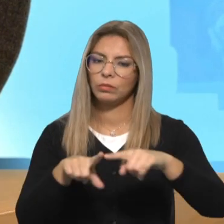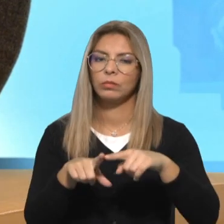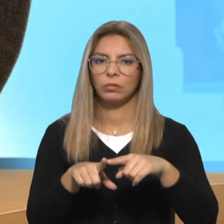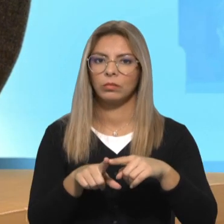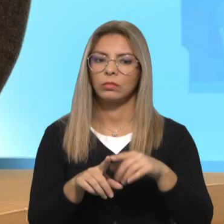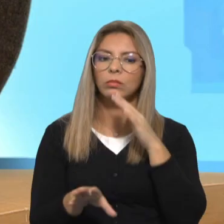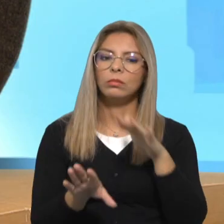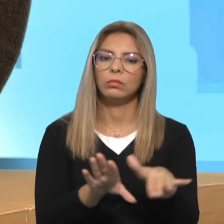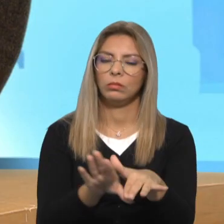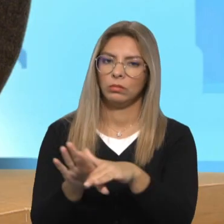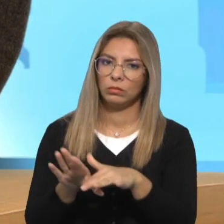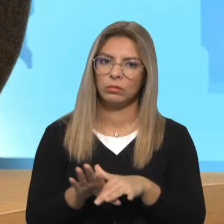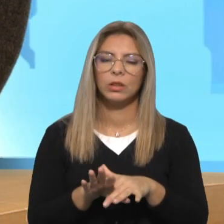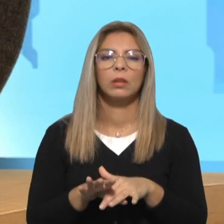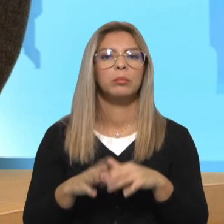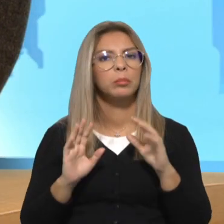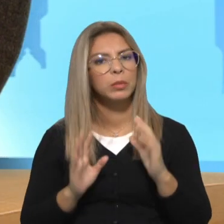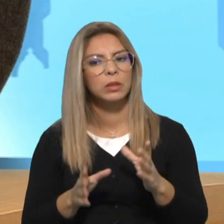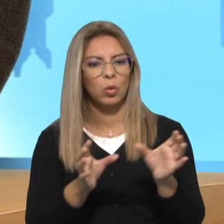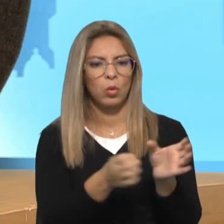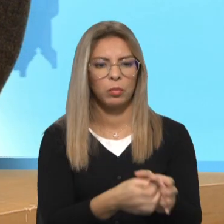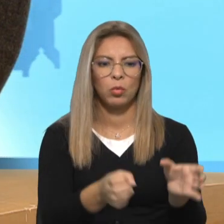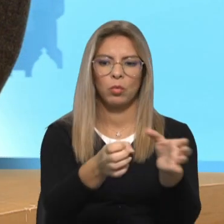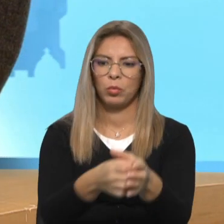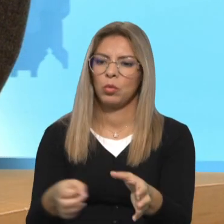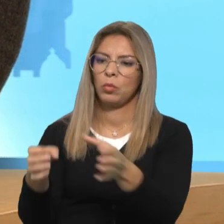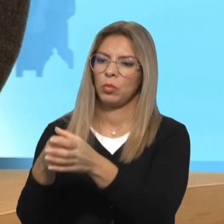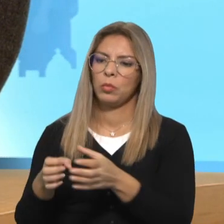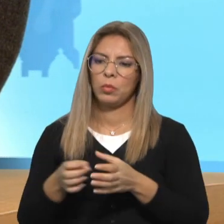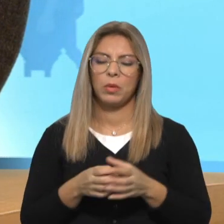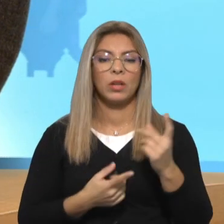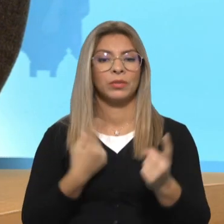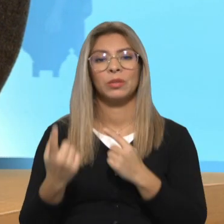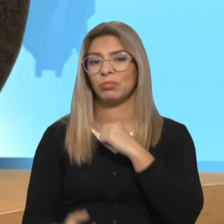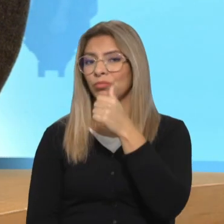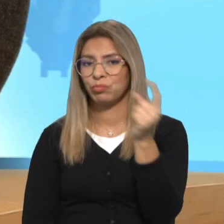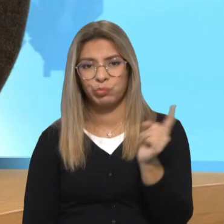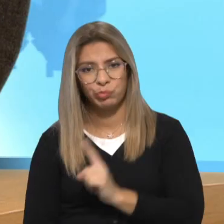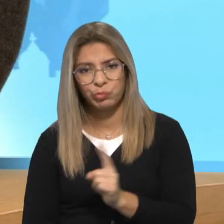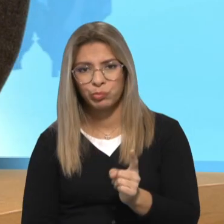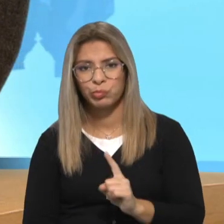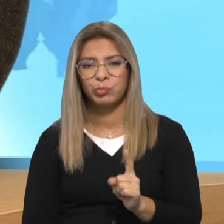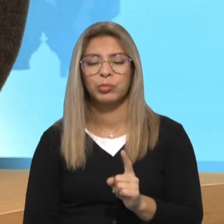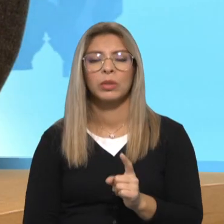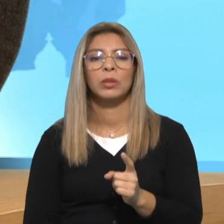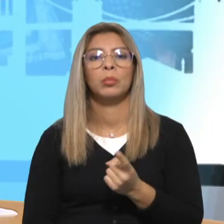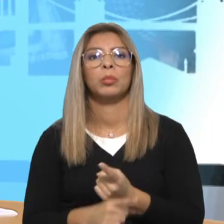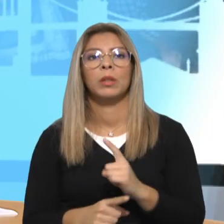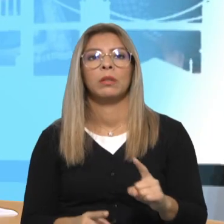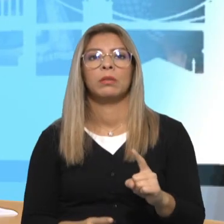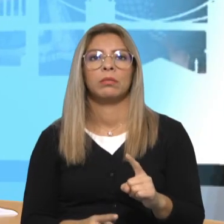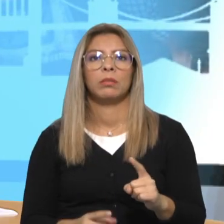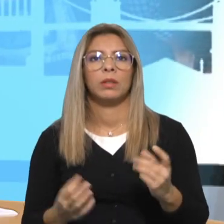conseguirmos concretizar em muitas comunidades, infelizmente nem sempre é possível, porque, enfim, é